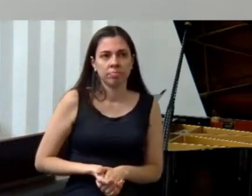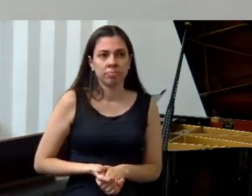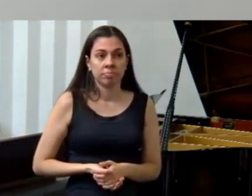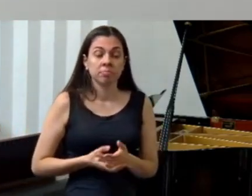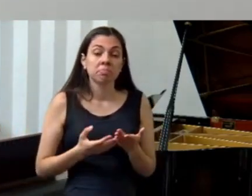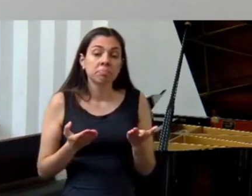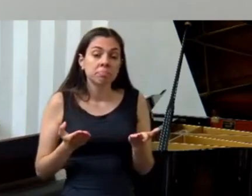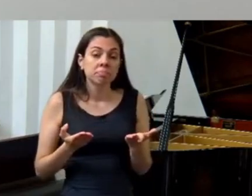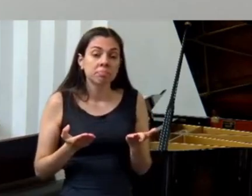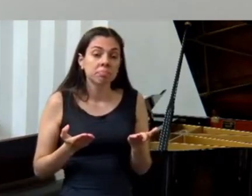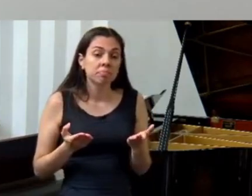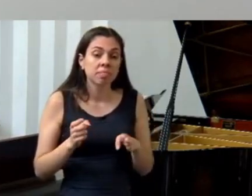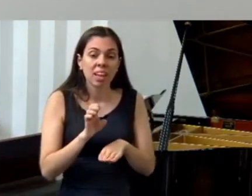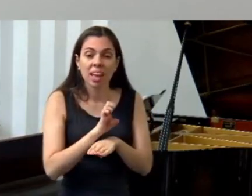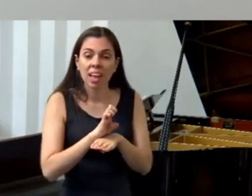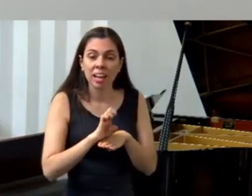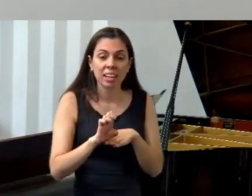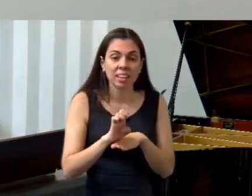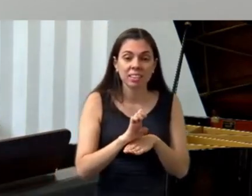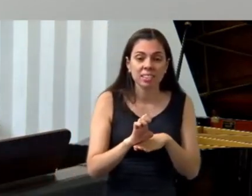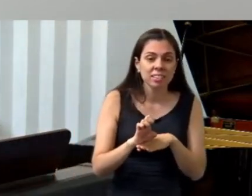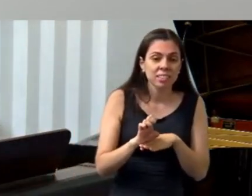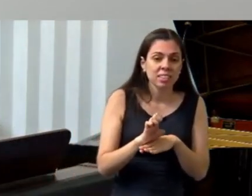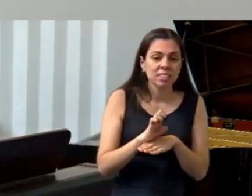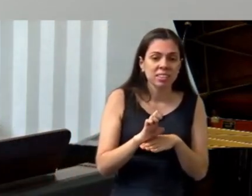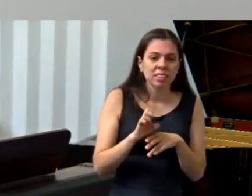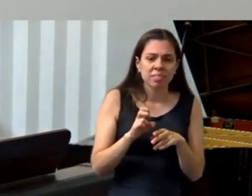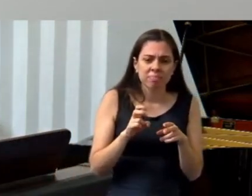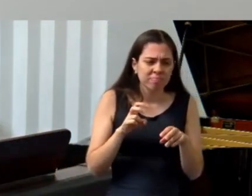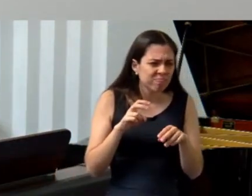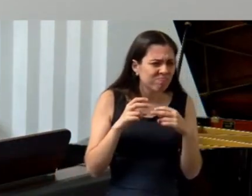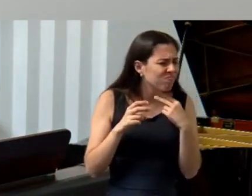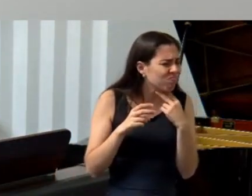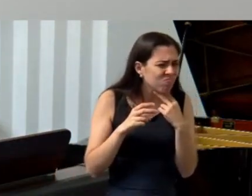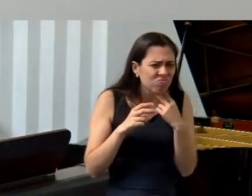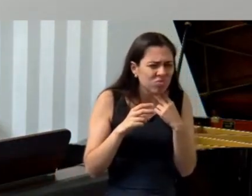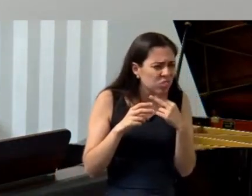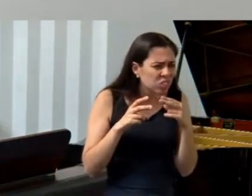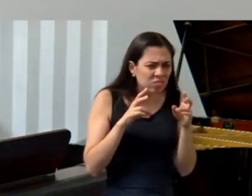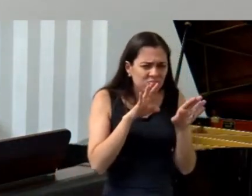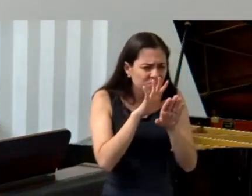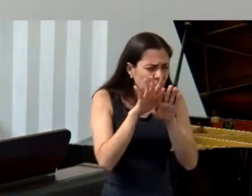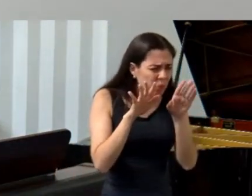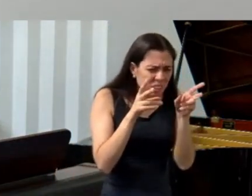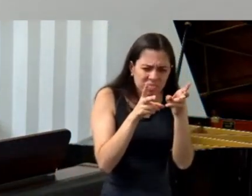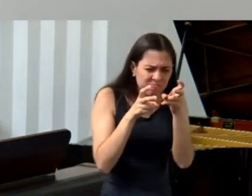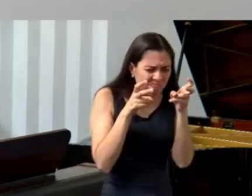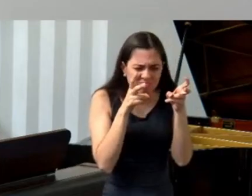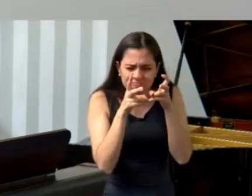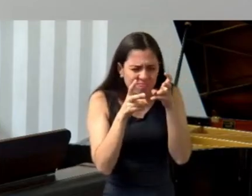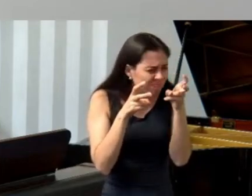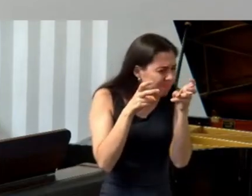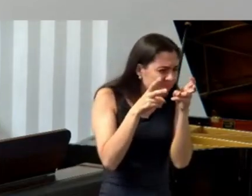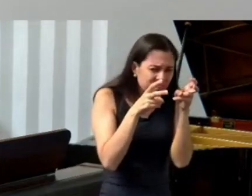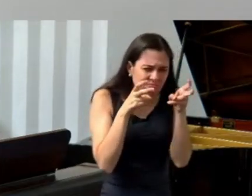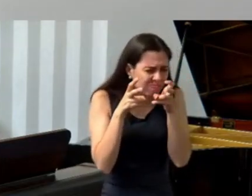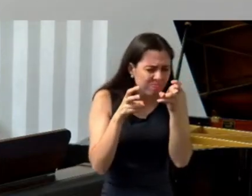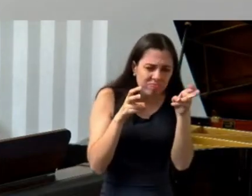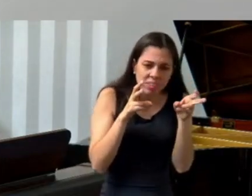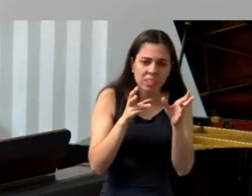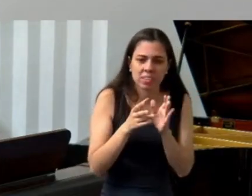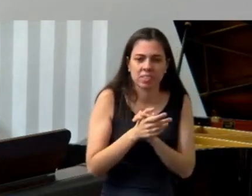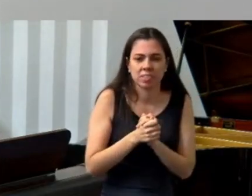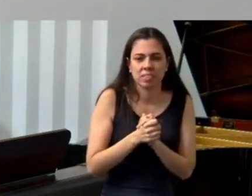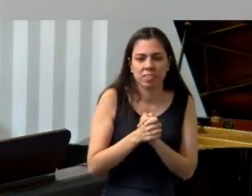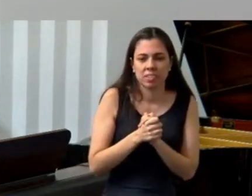Nós vemos uma parte da foto, quando dá um zoom,